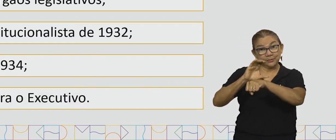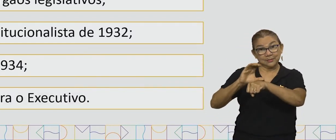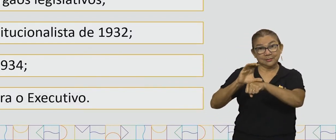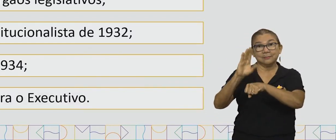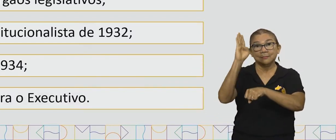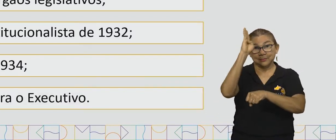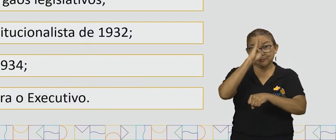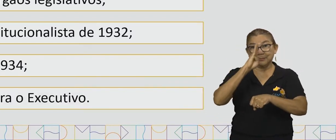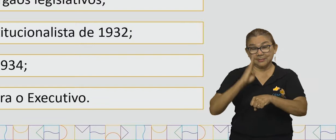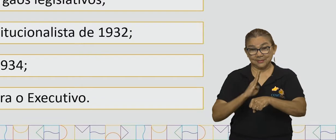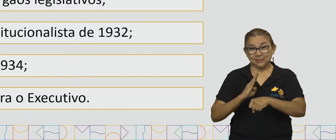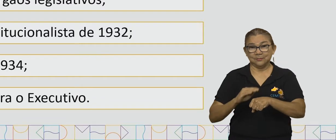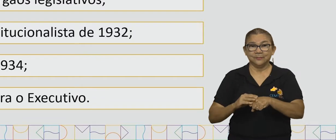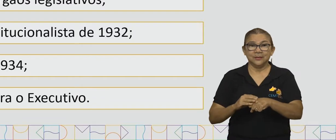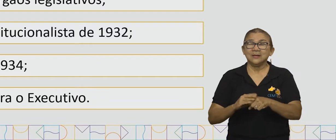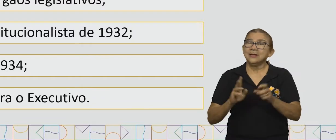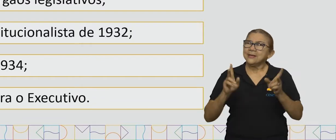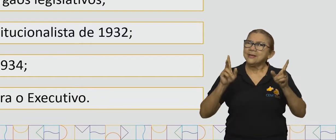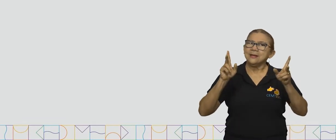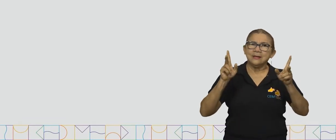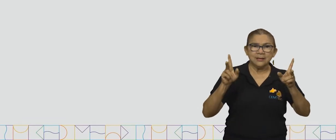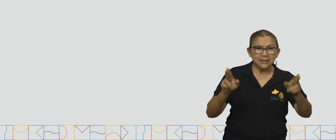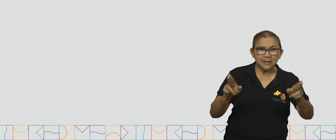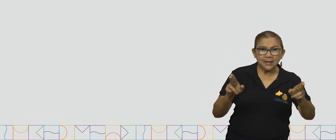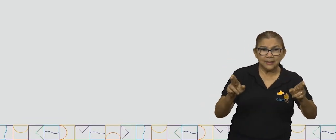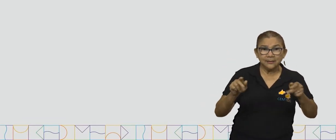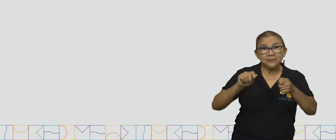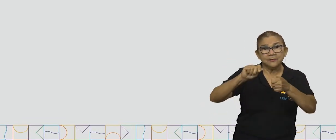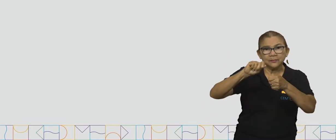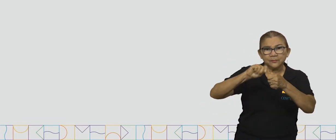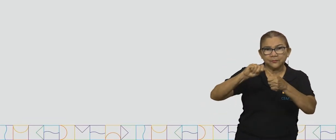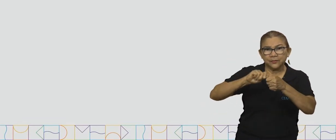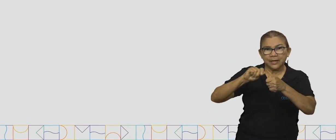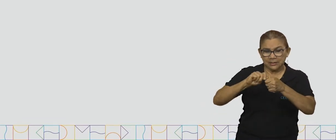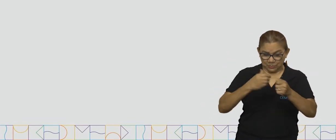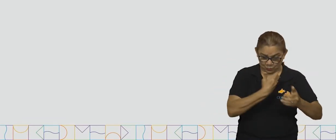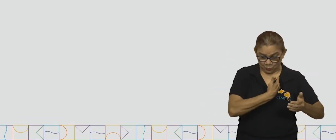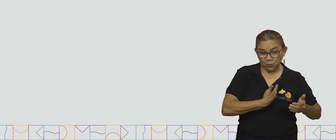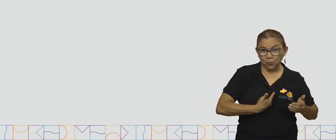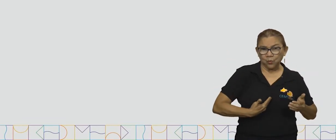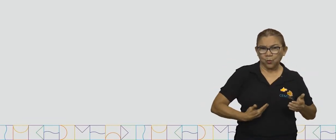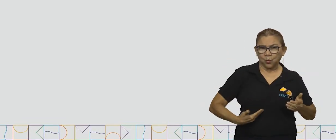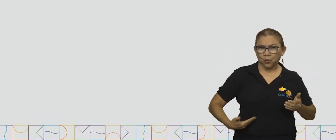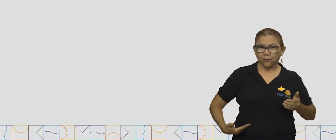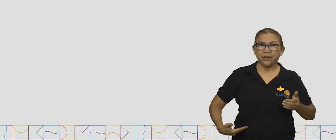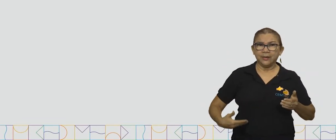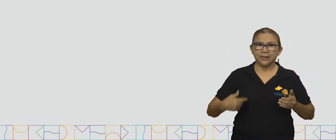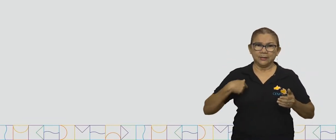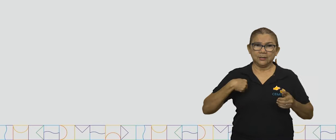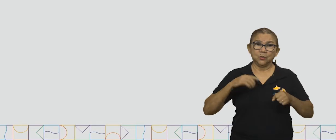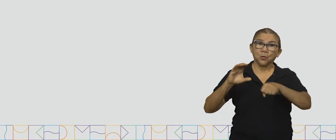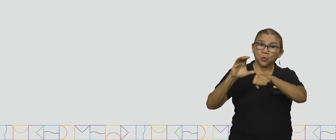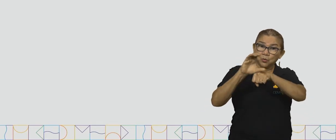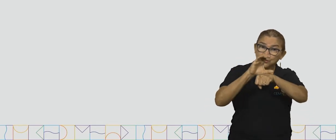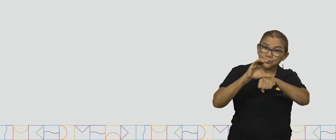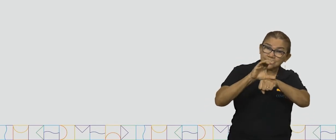Executivo. Assim, ele garantiu mais um mandato. Apesar de ser um governo constitucional ou presidencial,